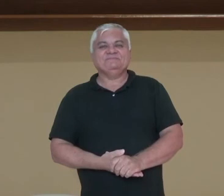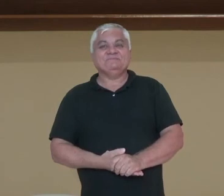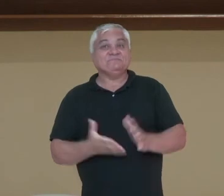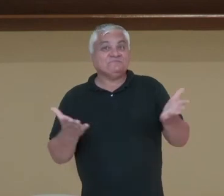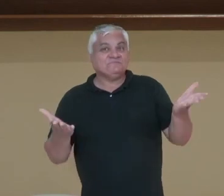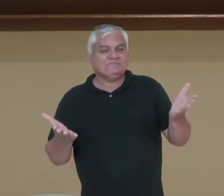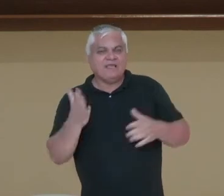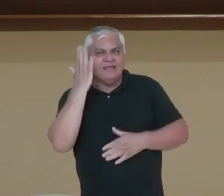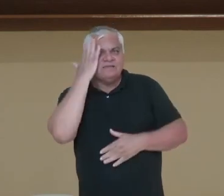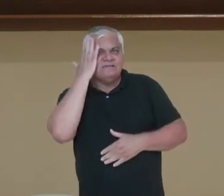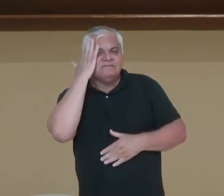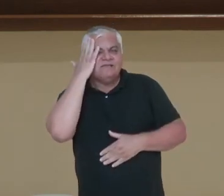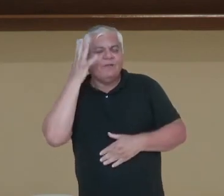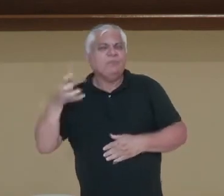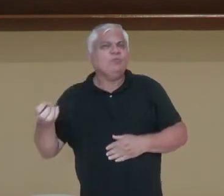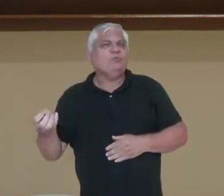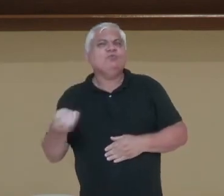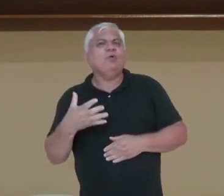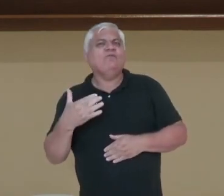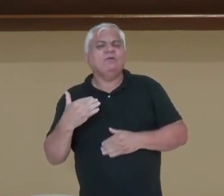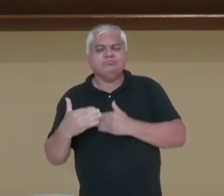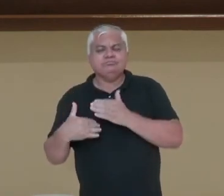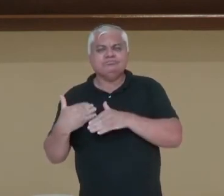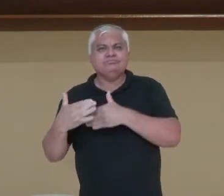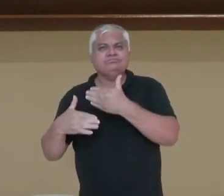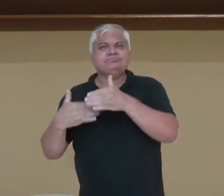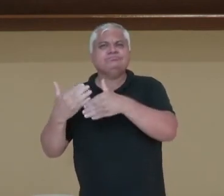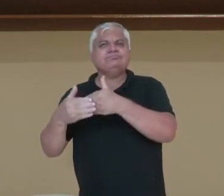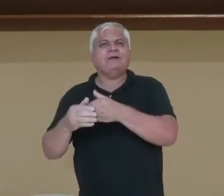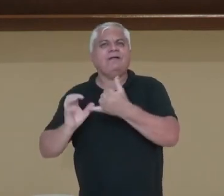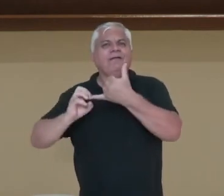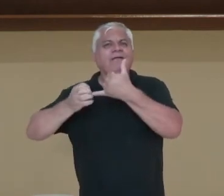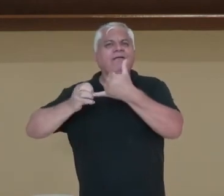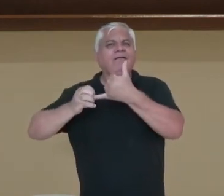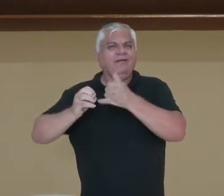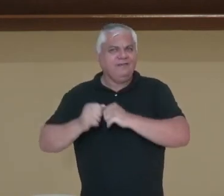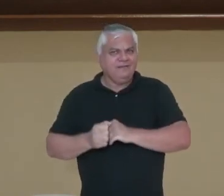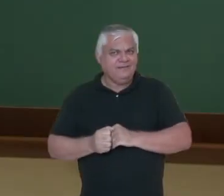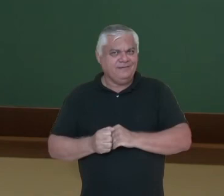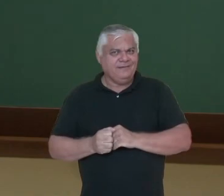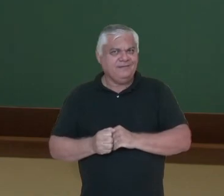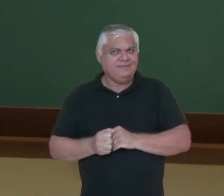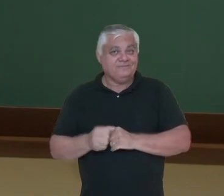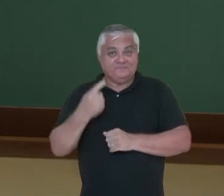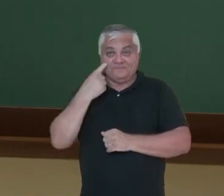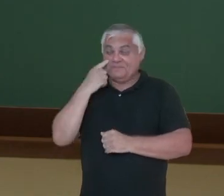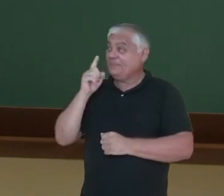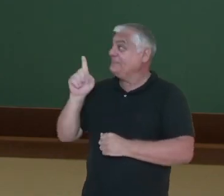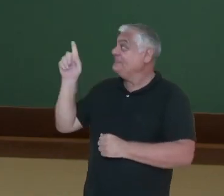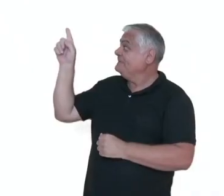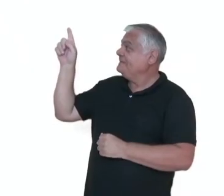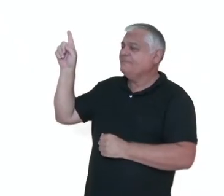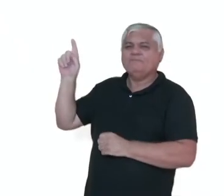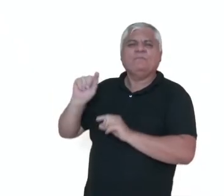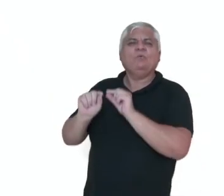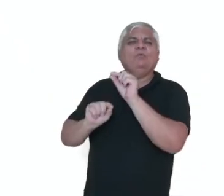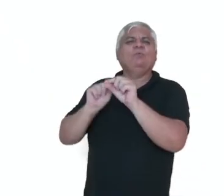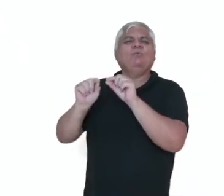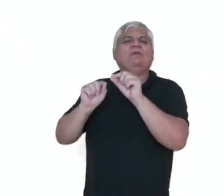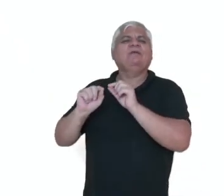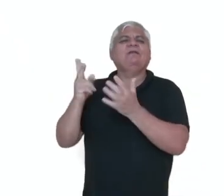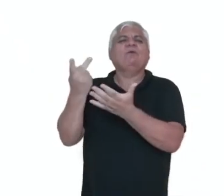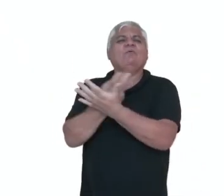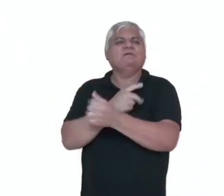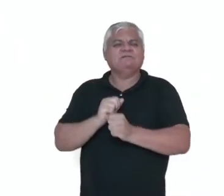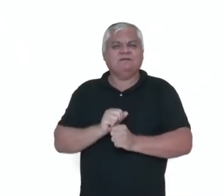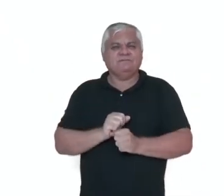E aí, você sabe qual é a novidade evolutiva do grupo 10 de gimnospermas? Bom, nessa imagem aqui, se você observar, o que está acontecendo aqui? O grão